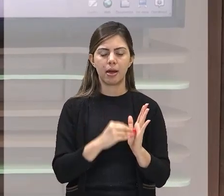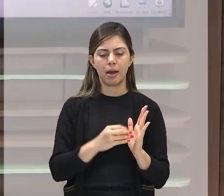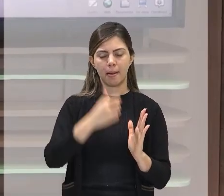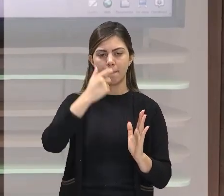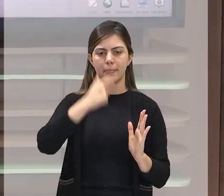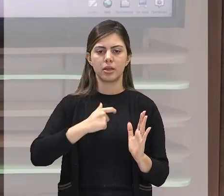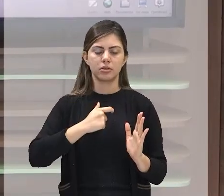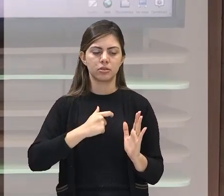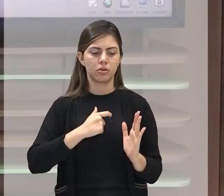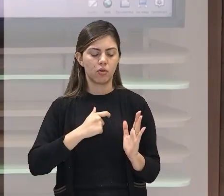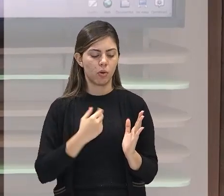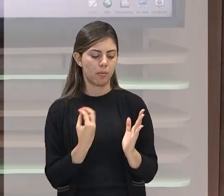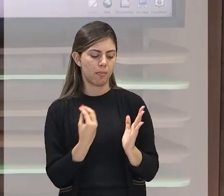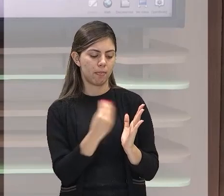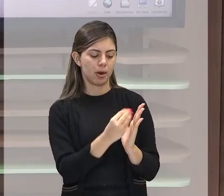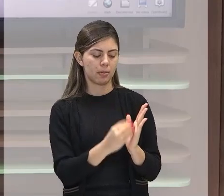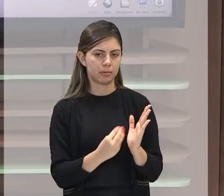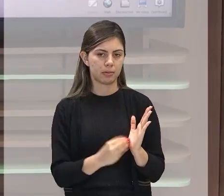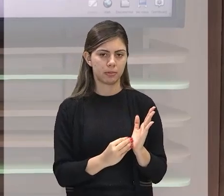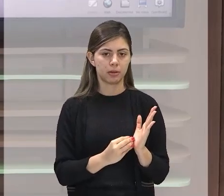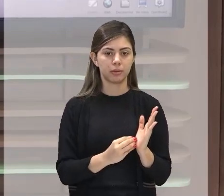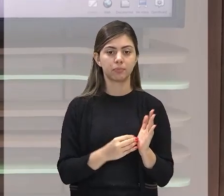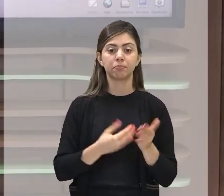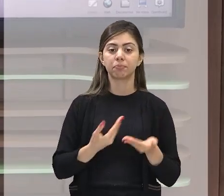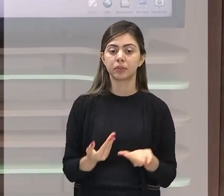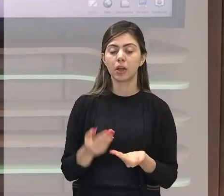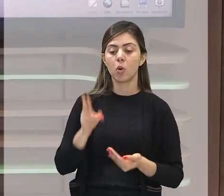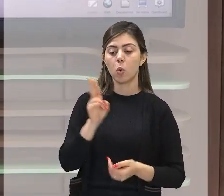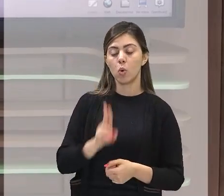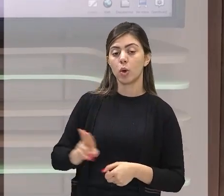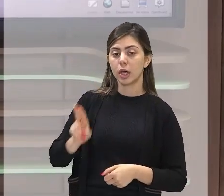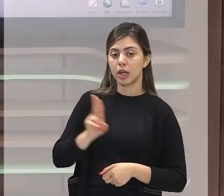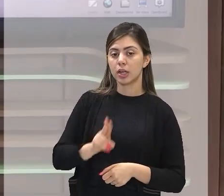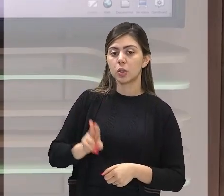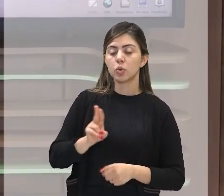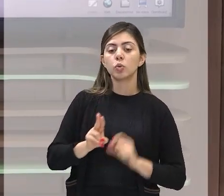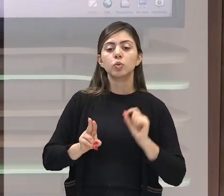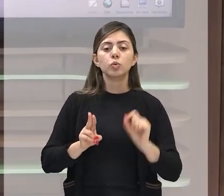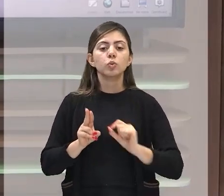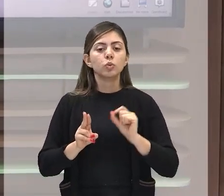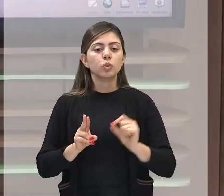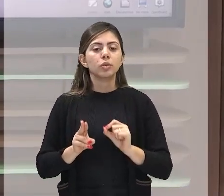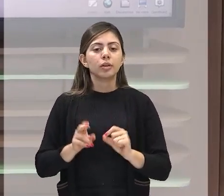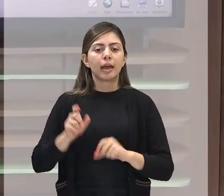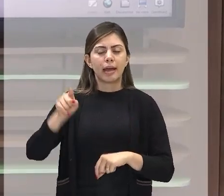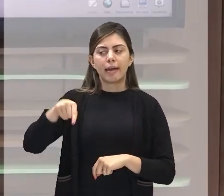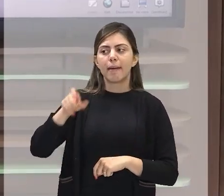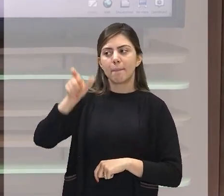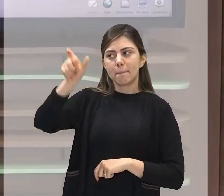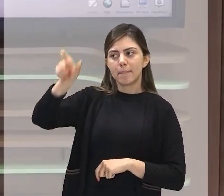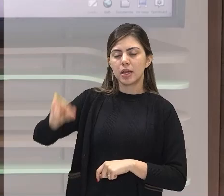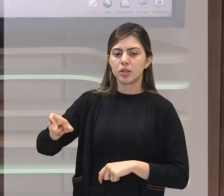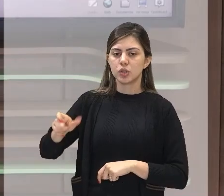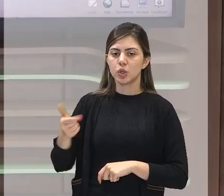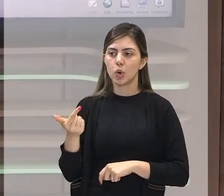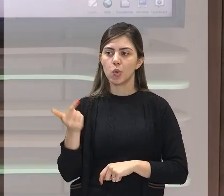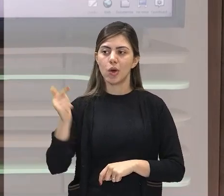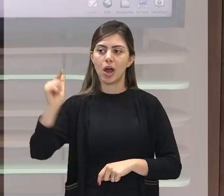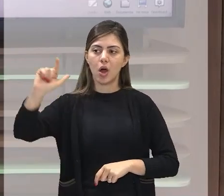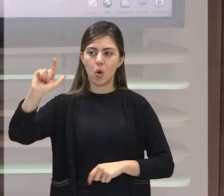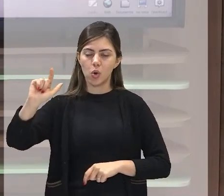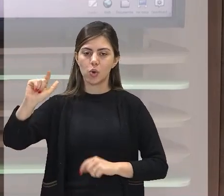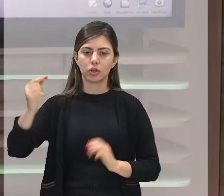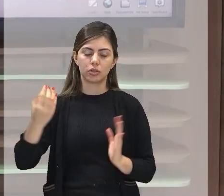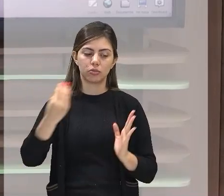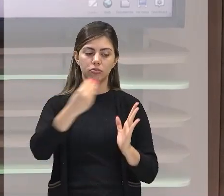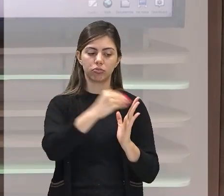Quer dizer, o autor utiliza o discurso, a fala, de outrem. Ele não diz que é dele, ele não